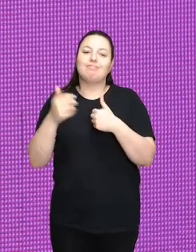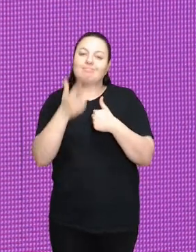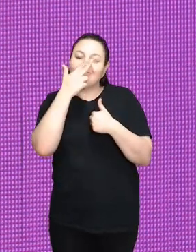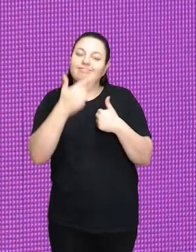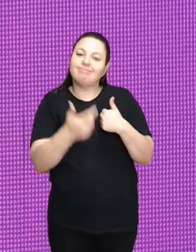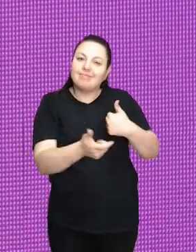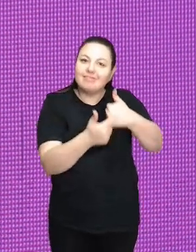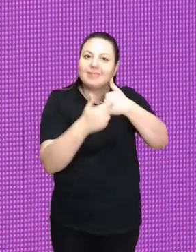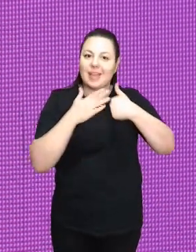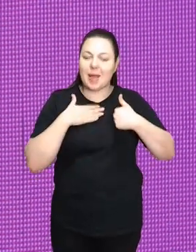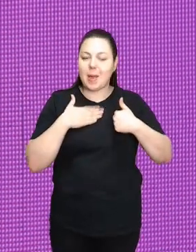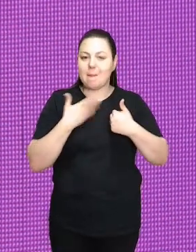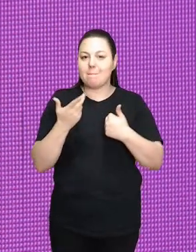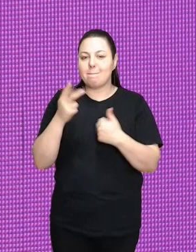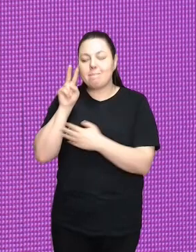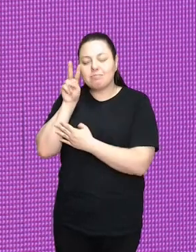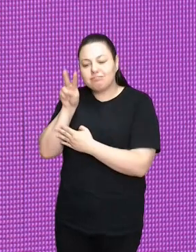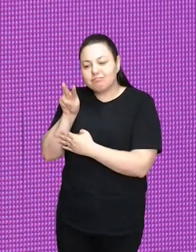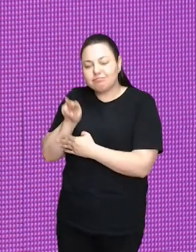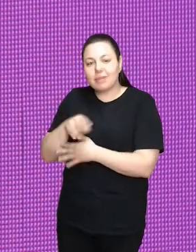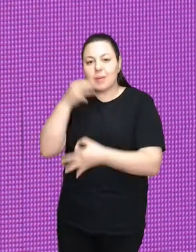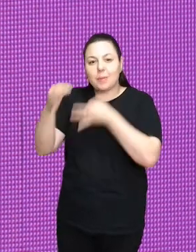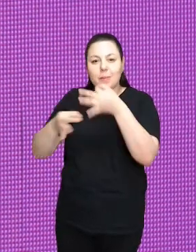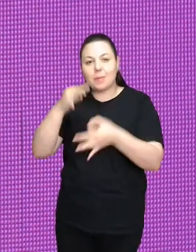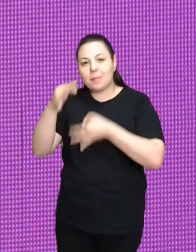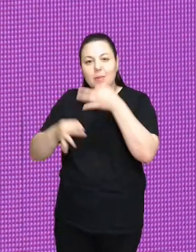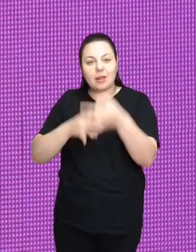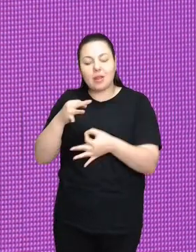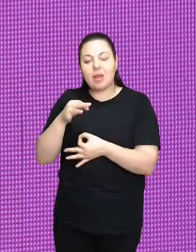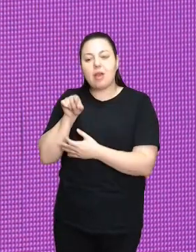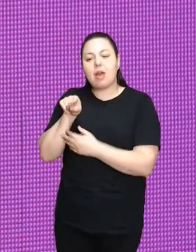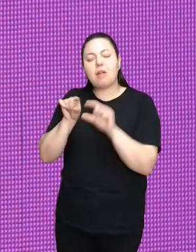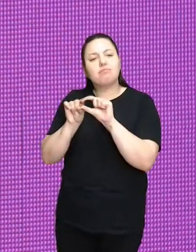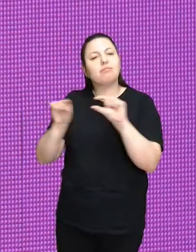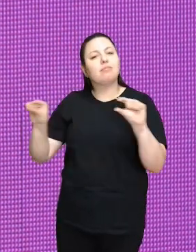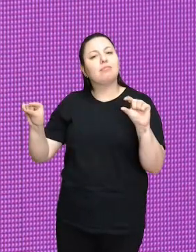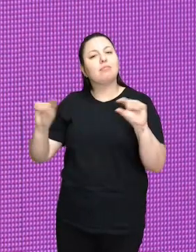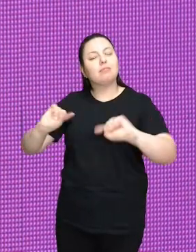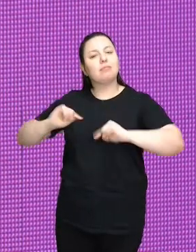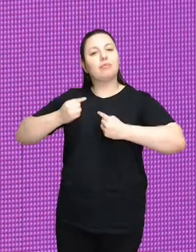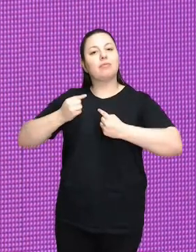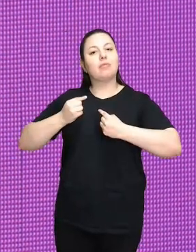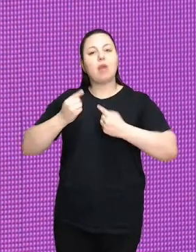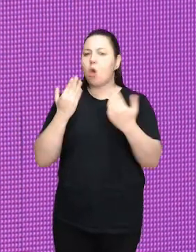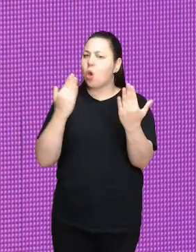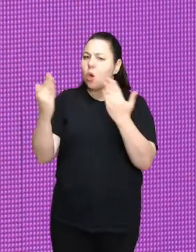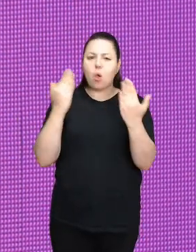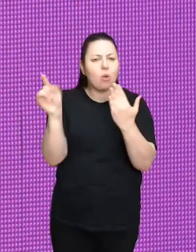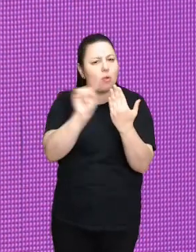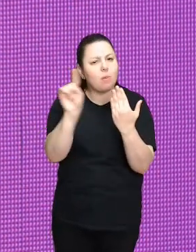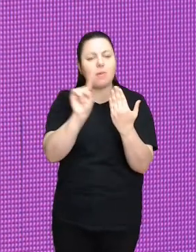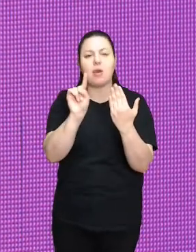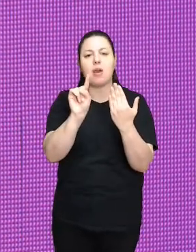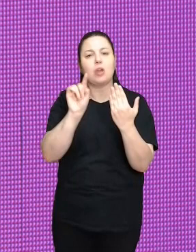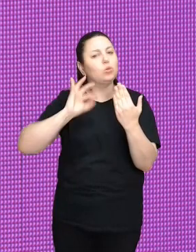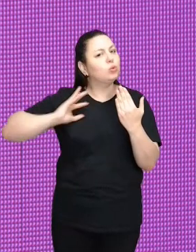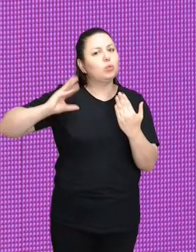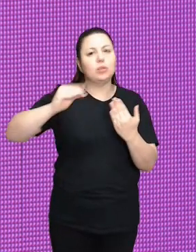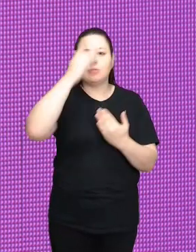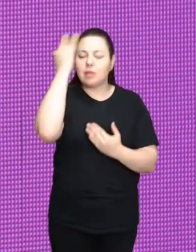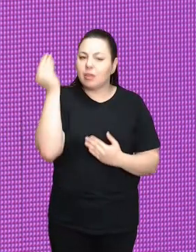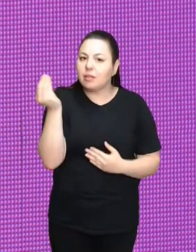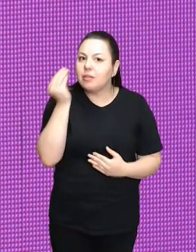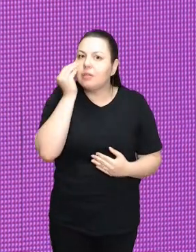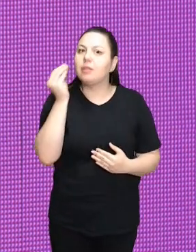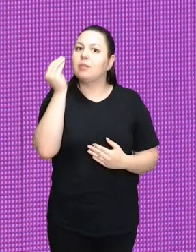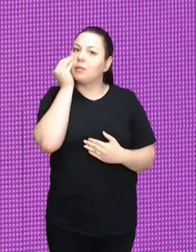respondeu assim: não se compare, está todo mundo tentando. E aí, aquilo fez tanto sentido para mim, sabe? Eu fiquei lendo